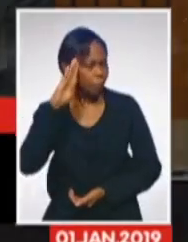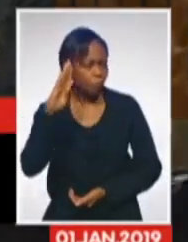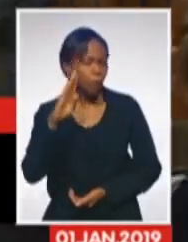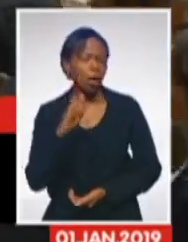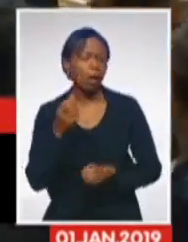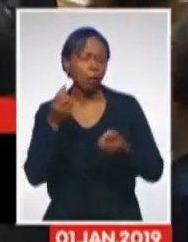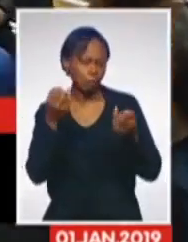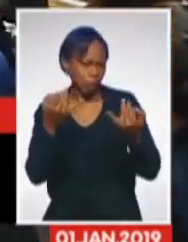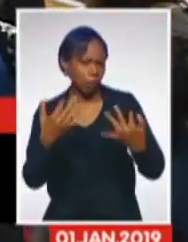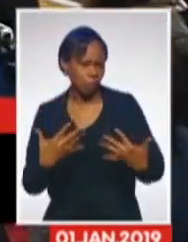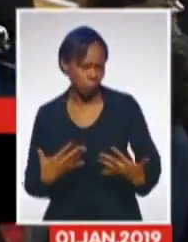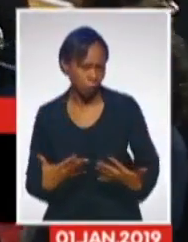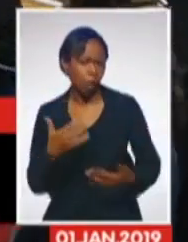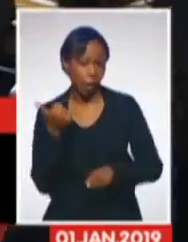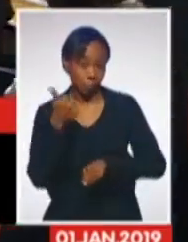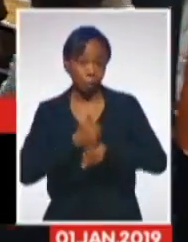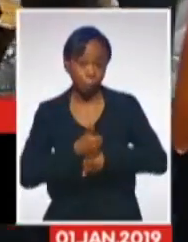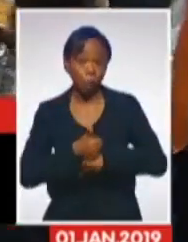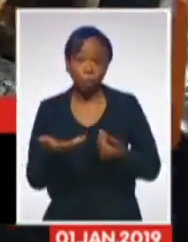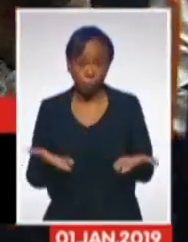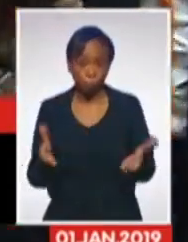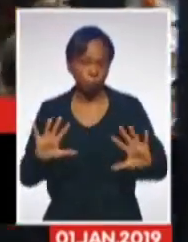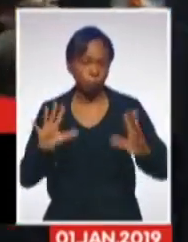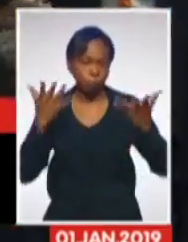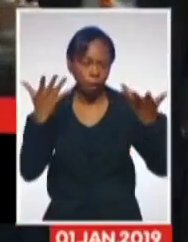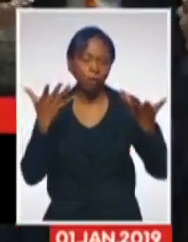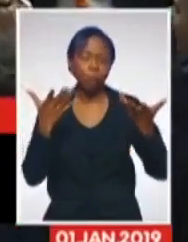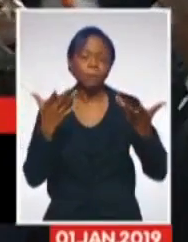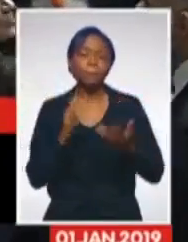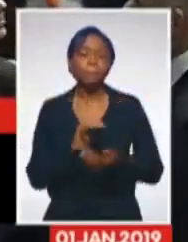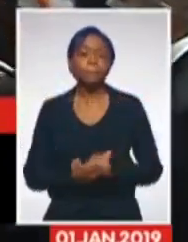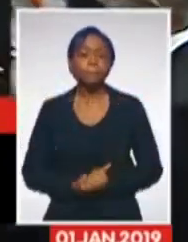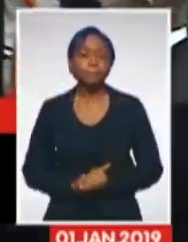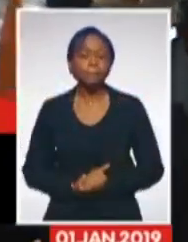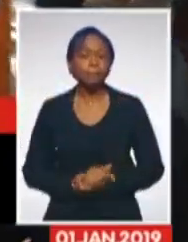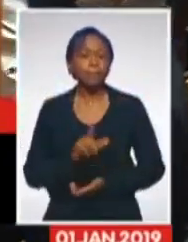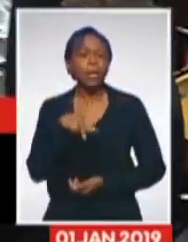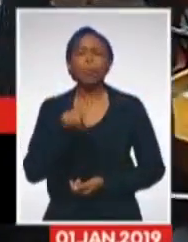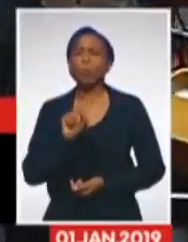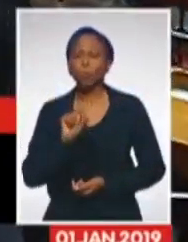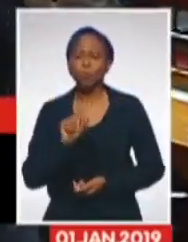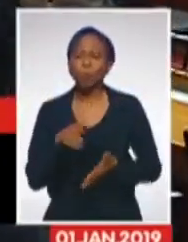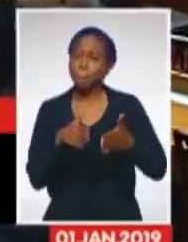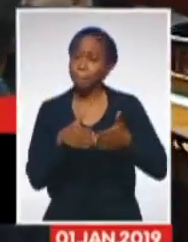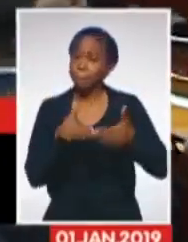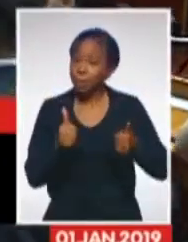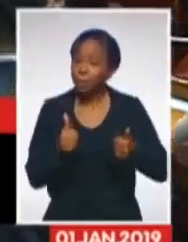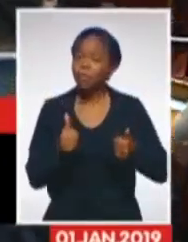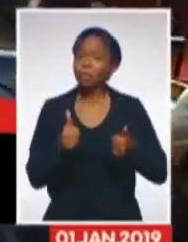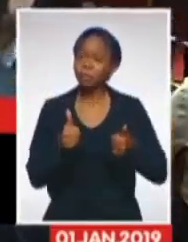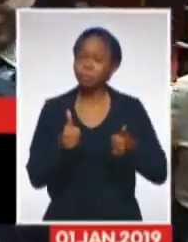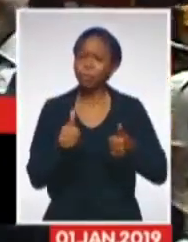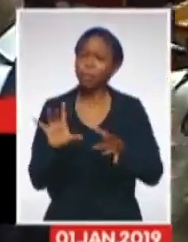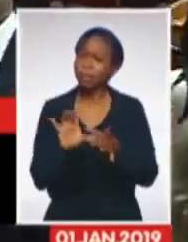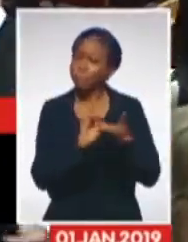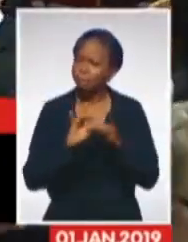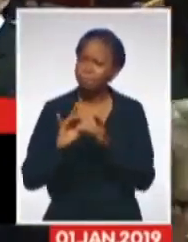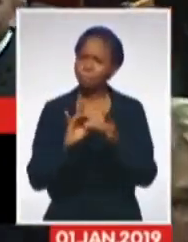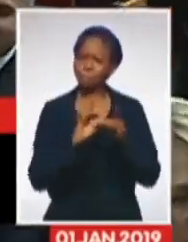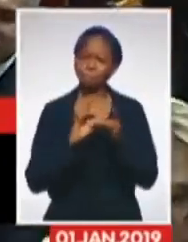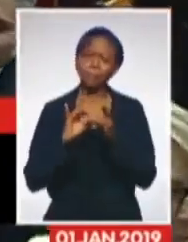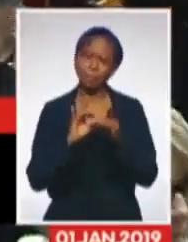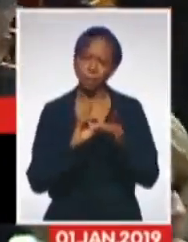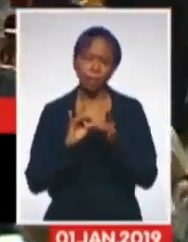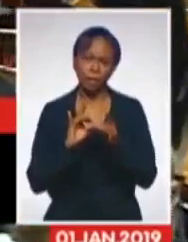sua cerimônia de posse, no cargo máximo do Estado, é um pedido, né, um apelo por união entre as